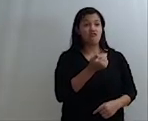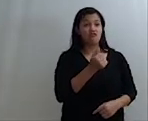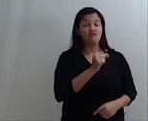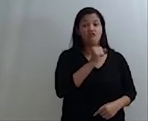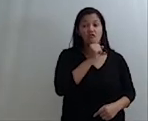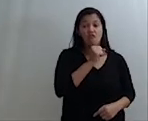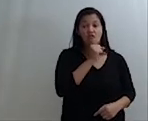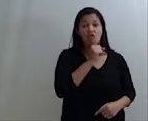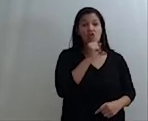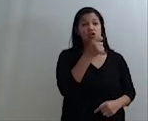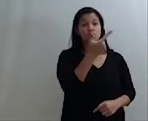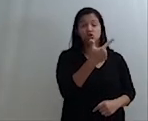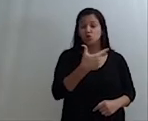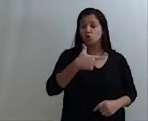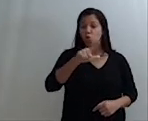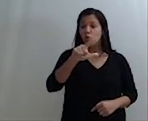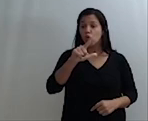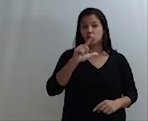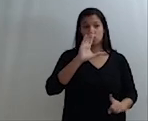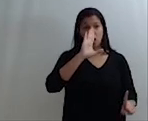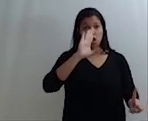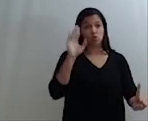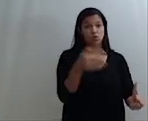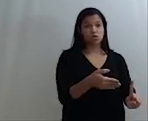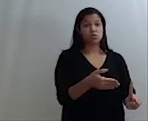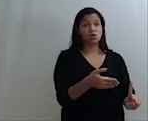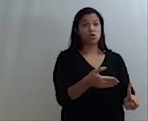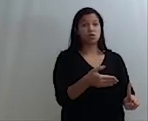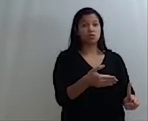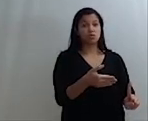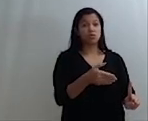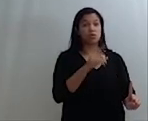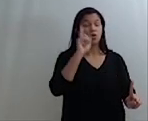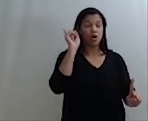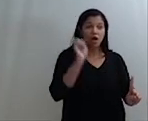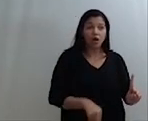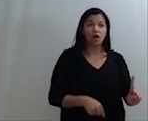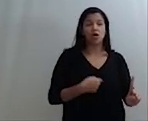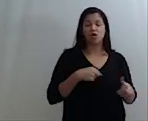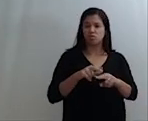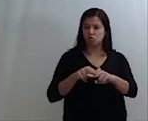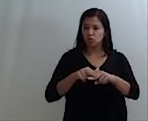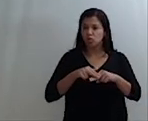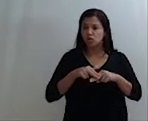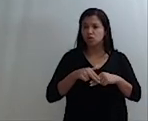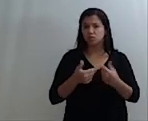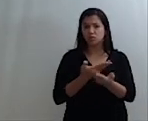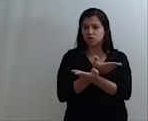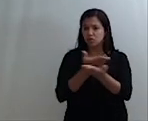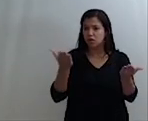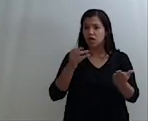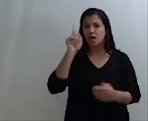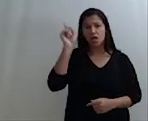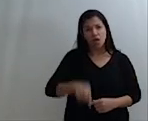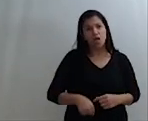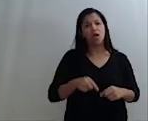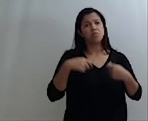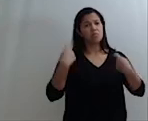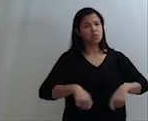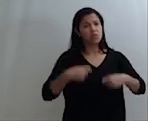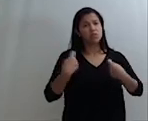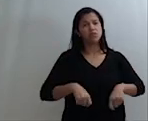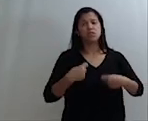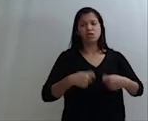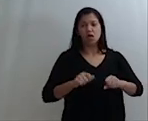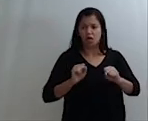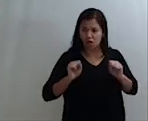acusados portanto senhor presidente senhora ministros senhores ministros é necessária a medida para garantia da ordem